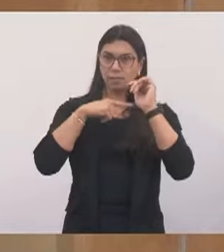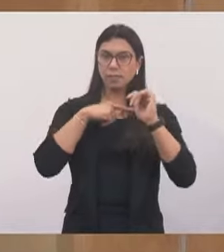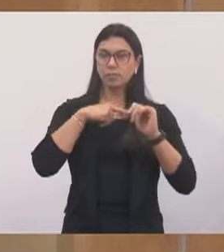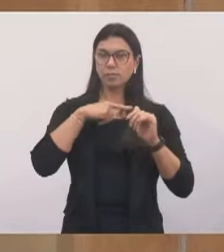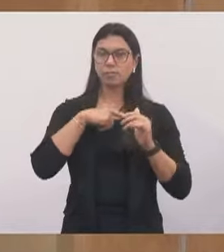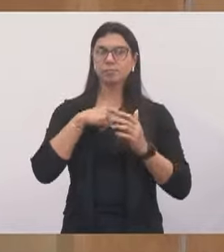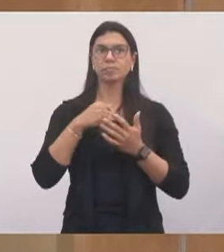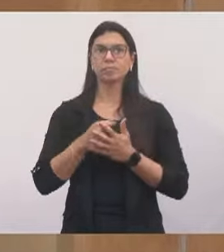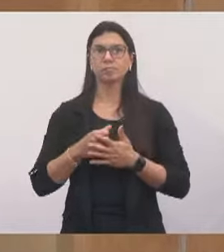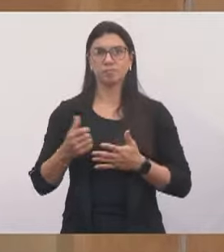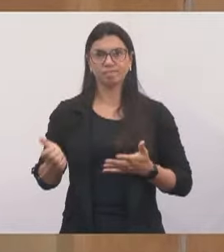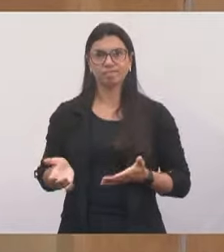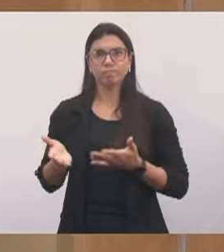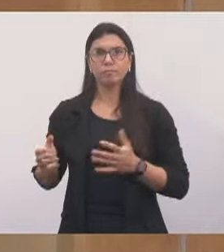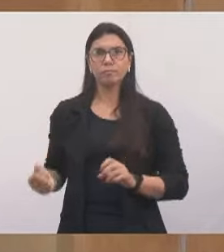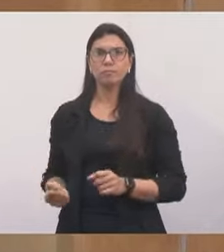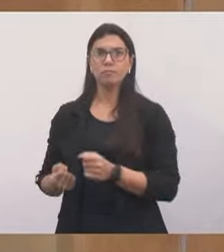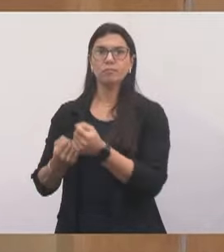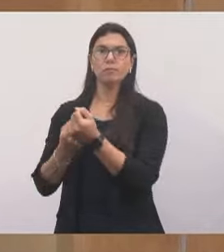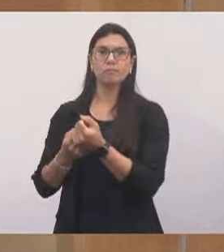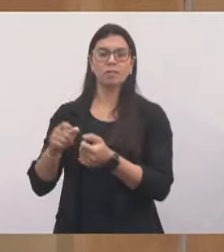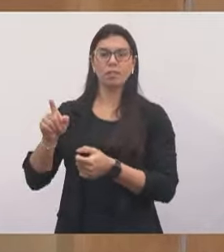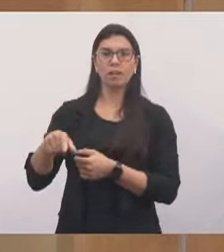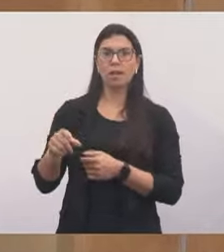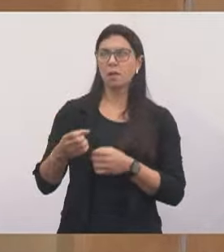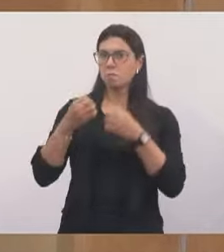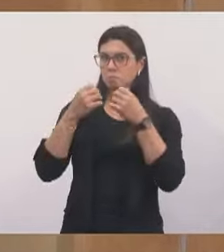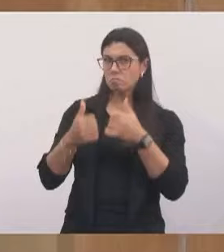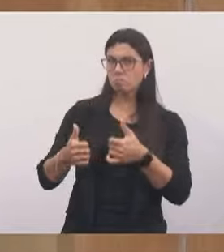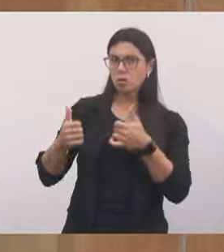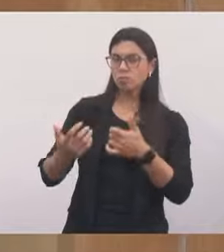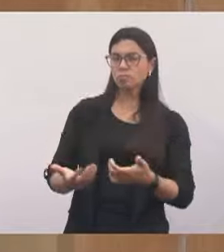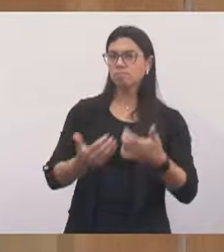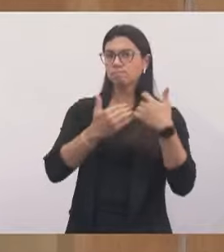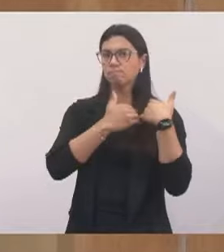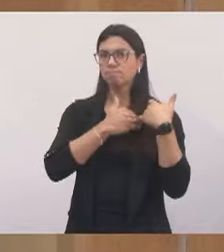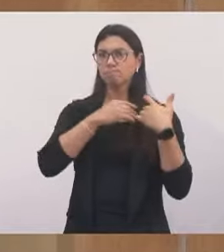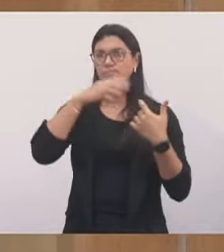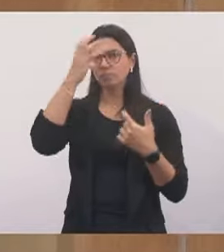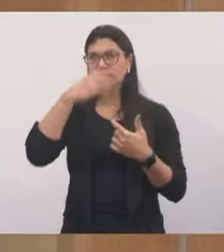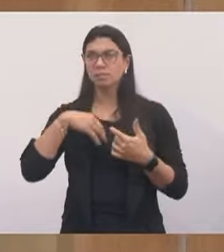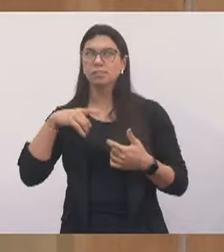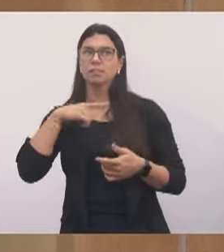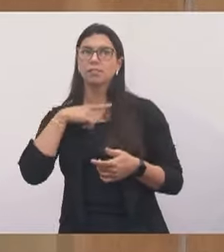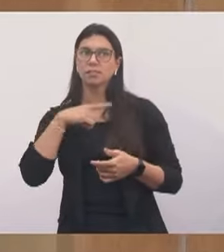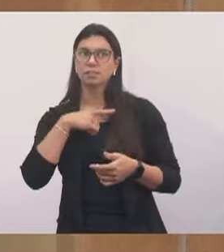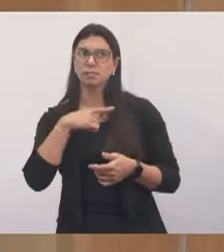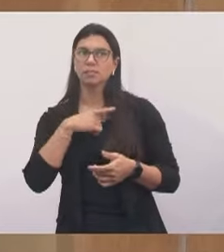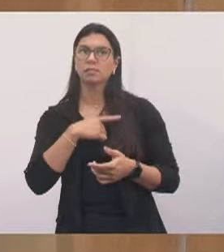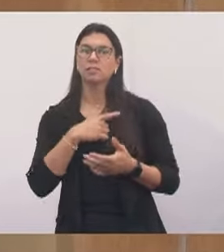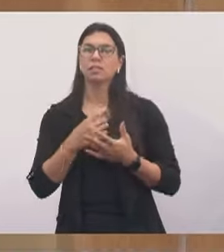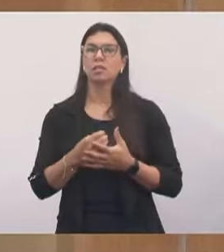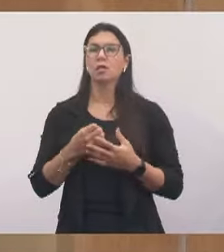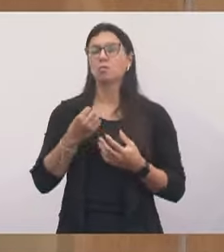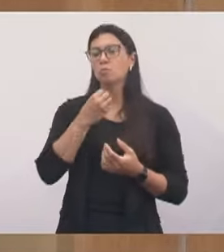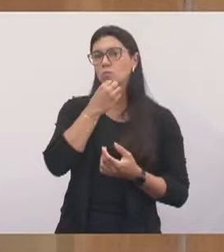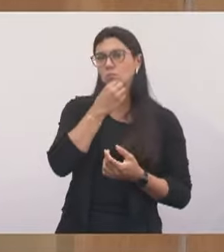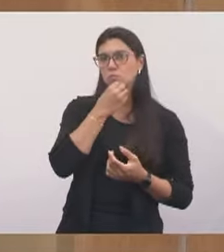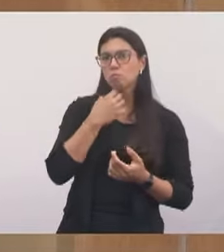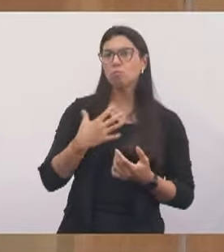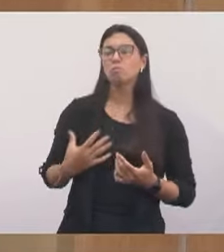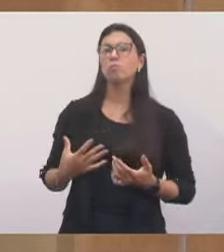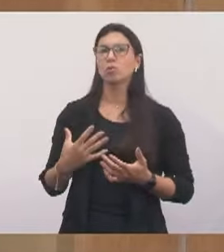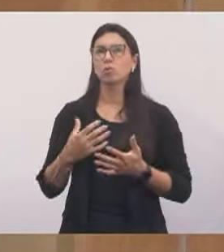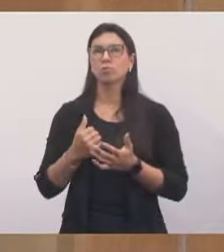Ponte Preta, não tenho dúvida que é uma diretoria de qualidade, de credibilidade e que pode trazer muitos benefícios, tanto para o Ponte